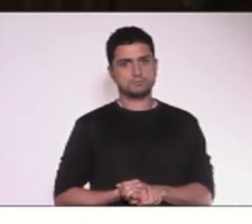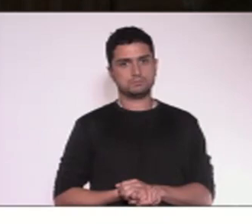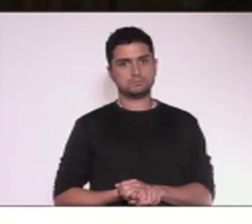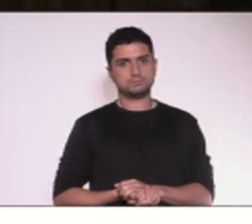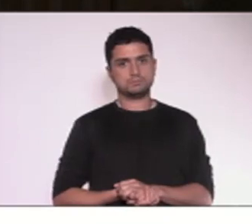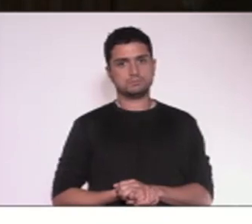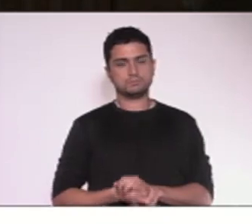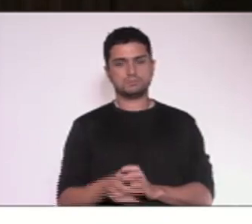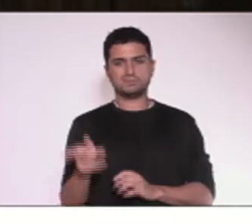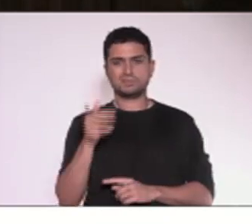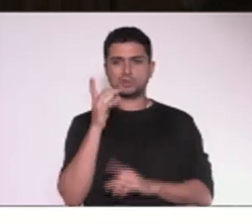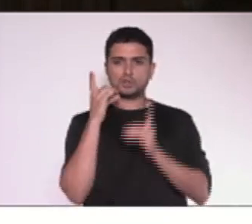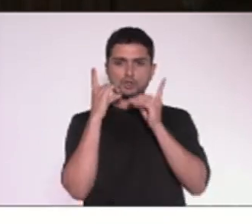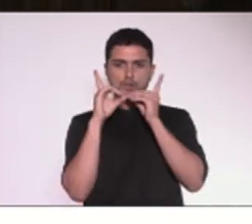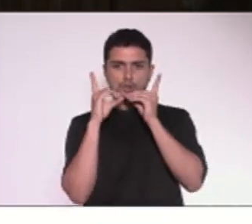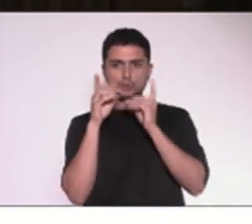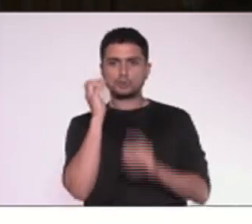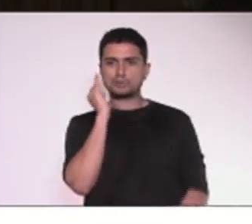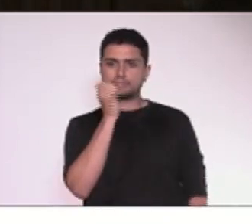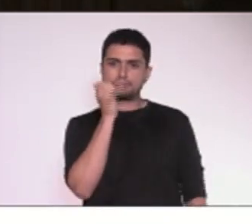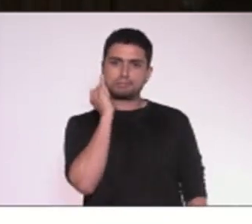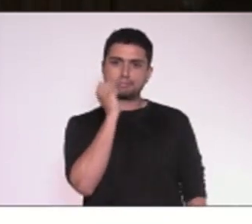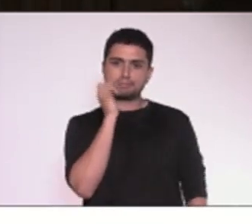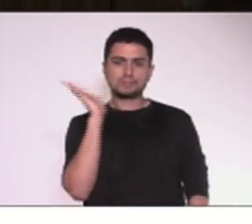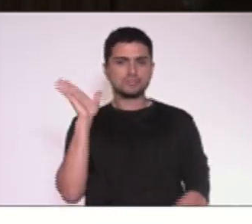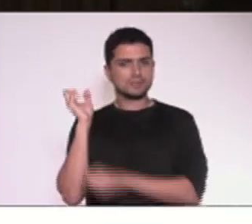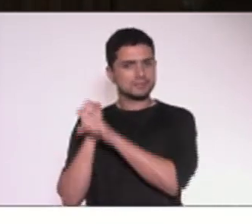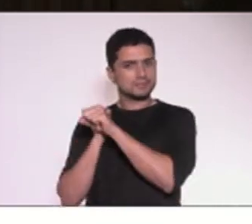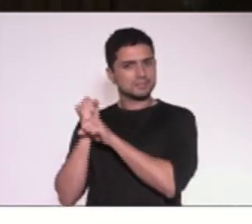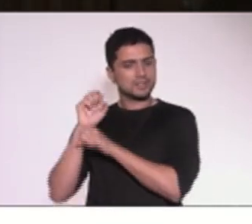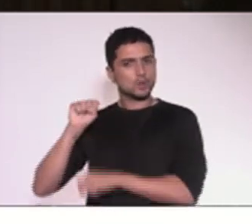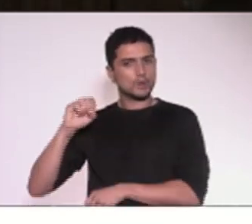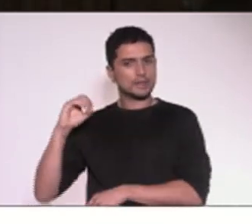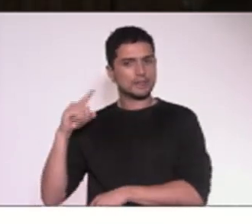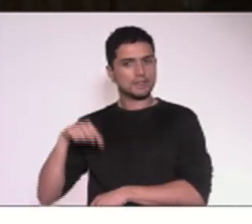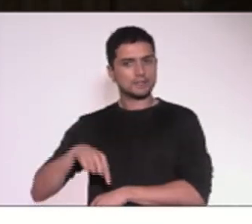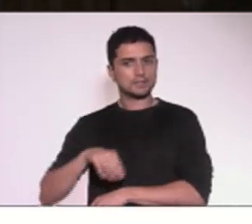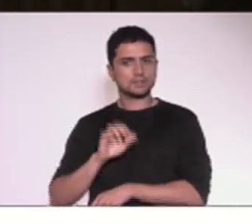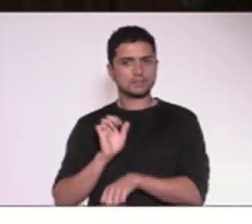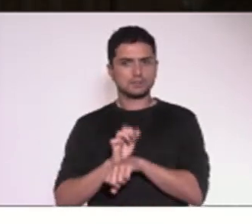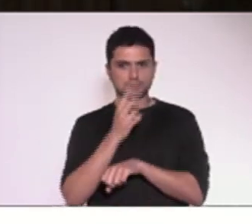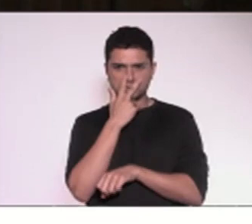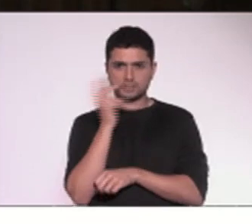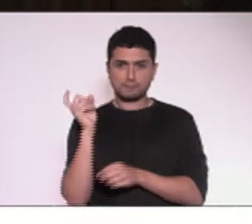Esse discurso que nós já vimos na década de 80 nesse estado, está retomando